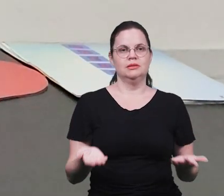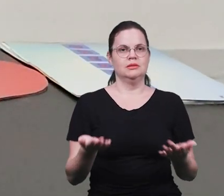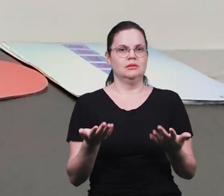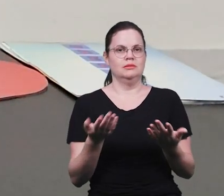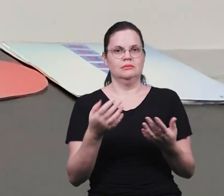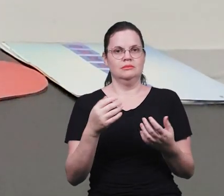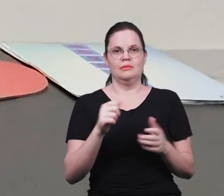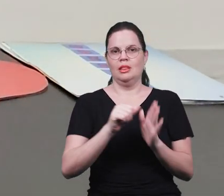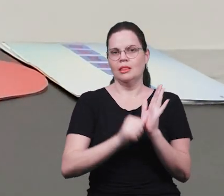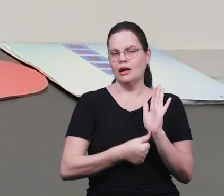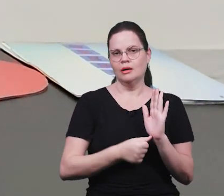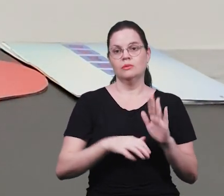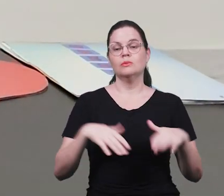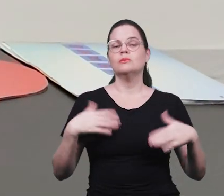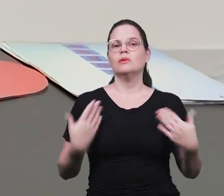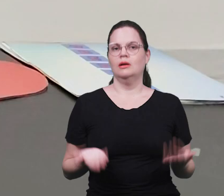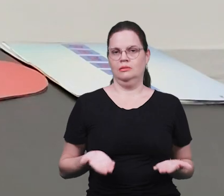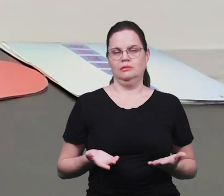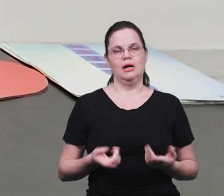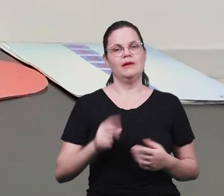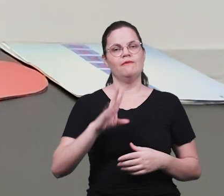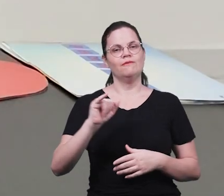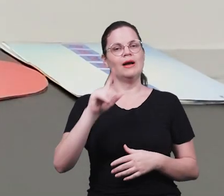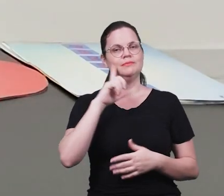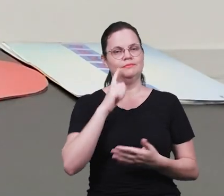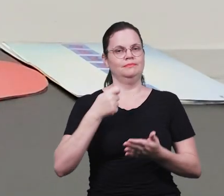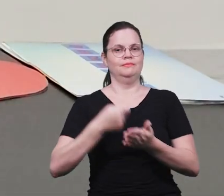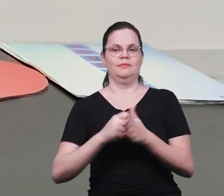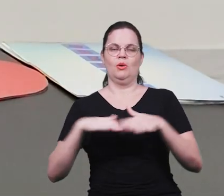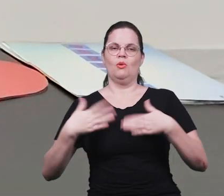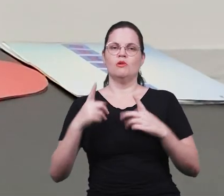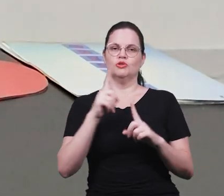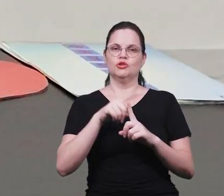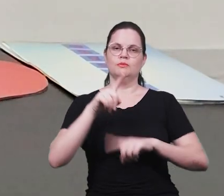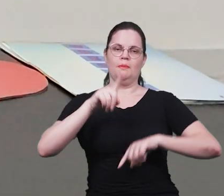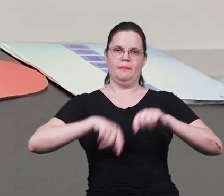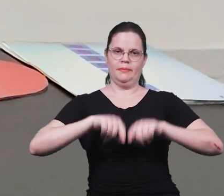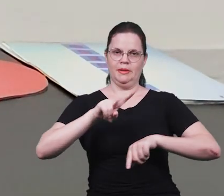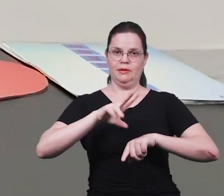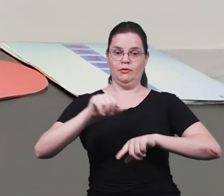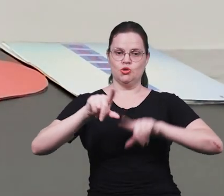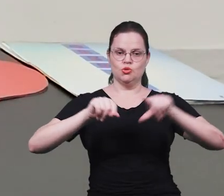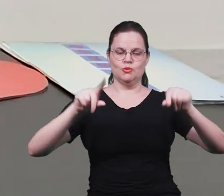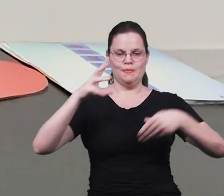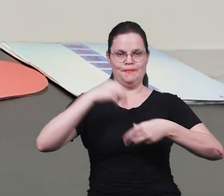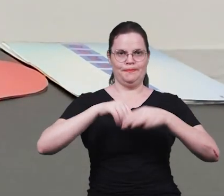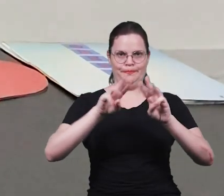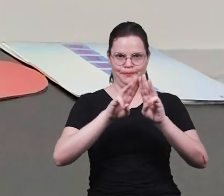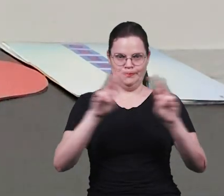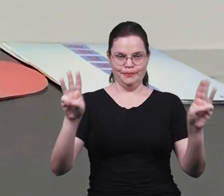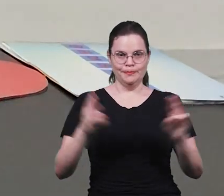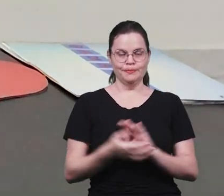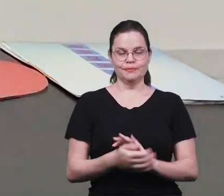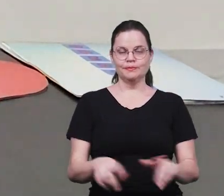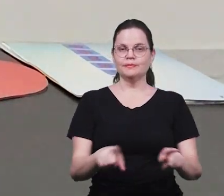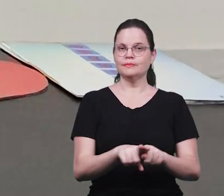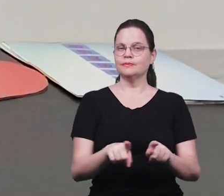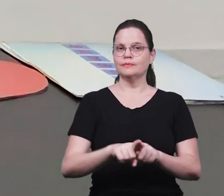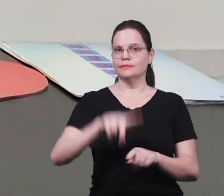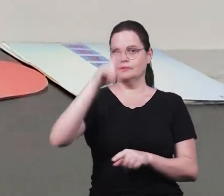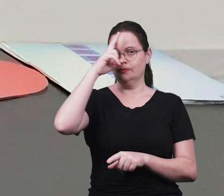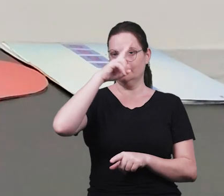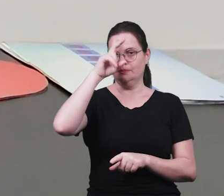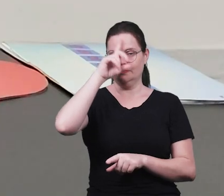é Down, qual é o acesso que ele precisa para a aula. Isso vai definir qual é o material que a gente vai escolher.